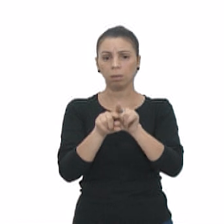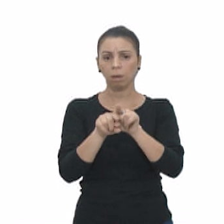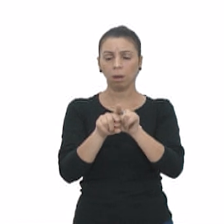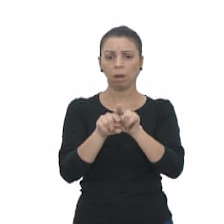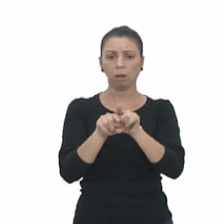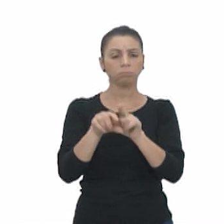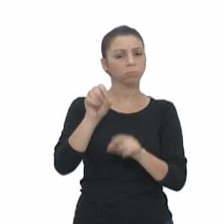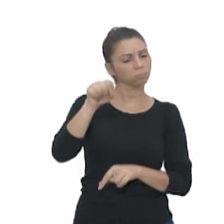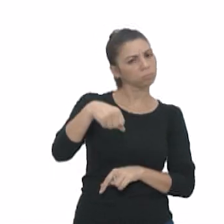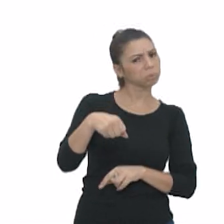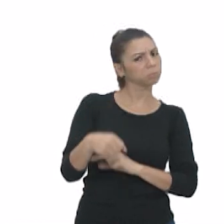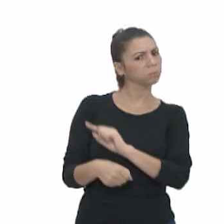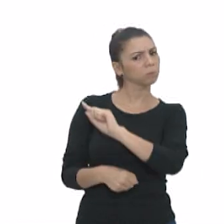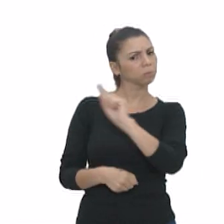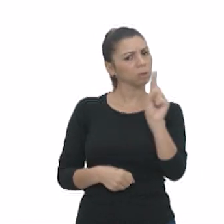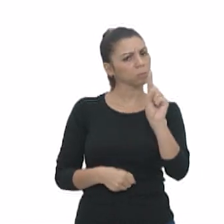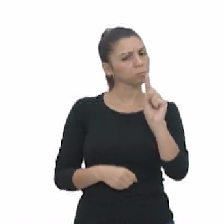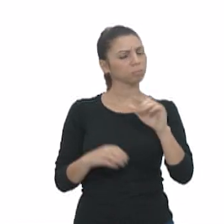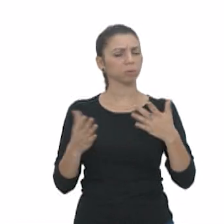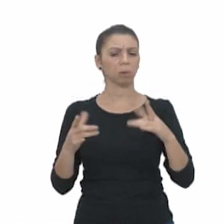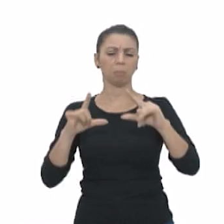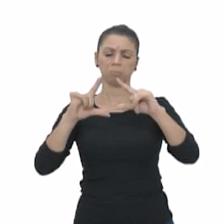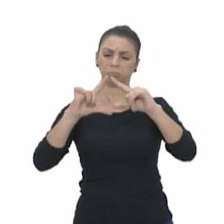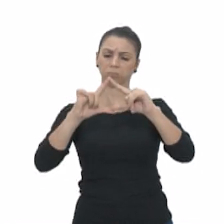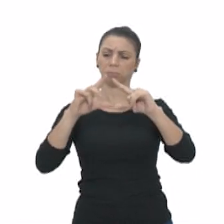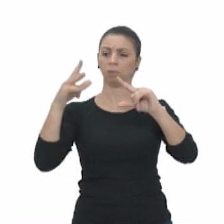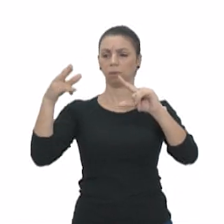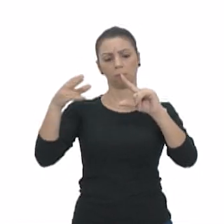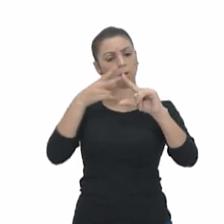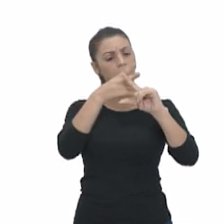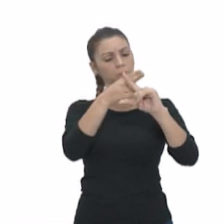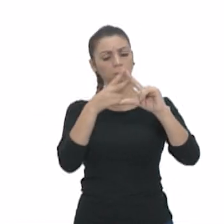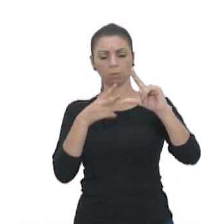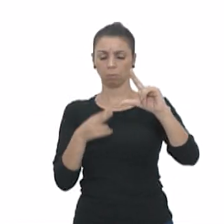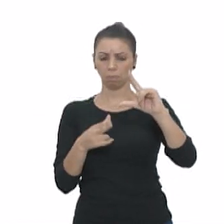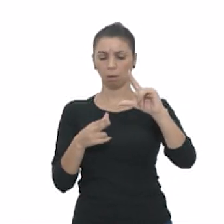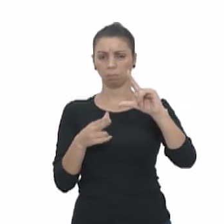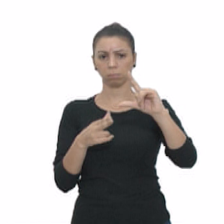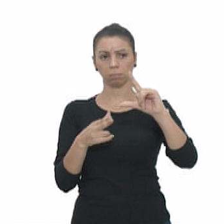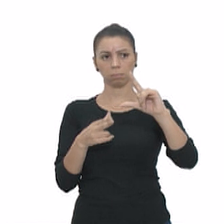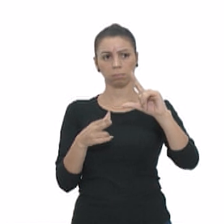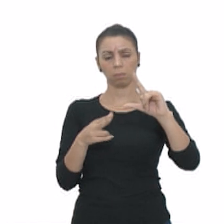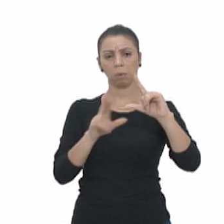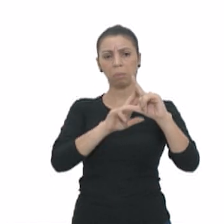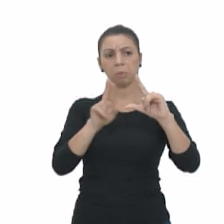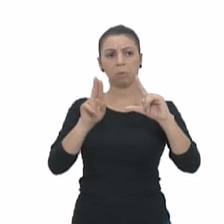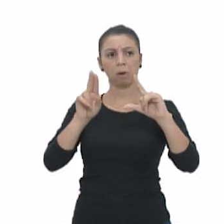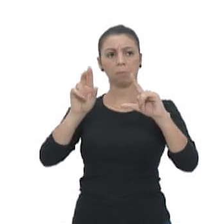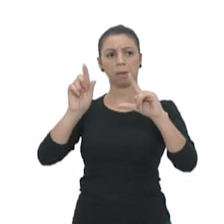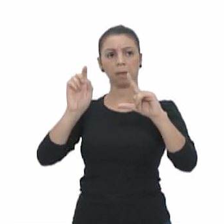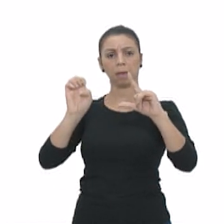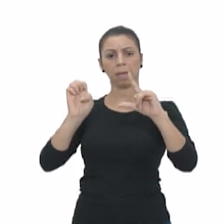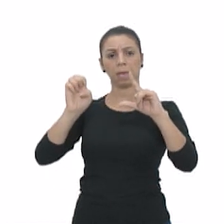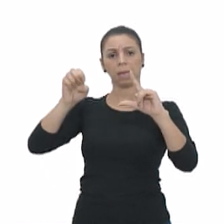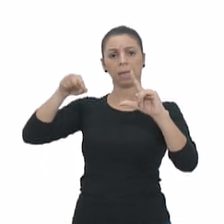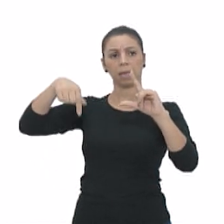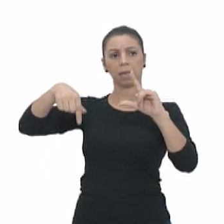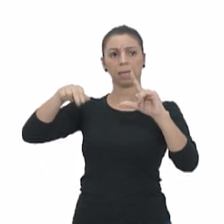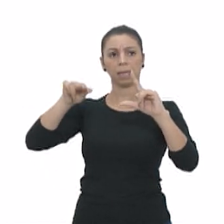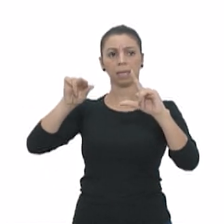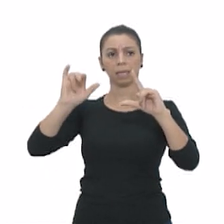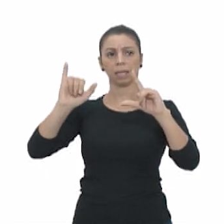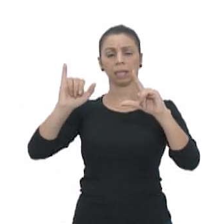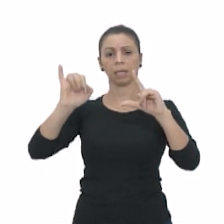lá, se os lados são iguais, e eu estou falando do triângulo equilátero, os meus ângulos também serão iguais.